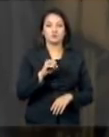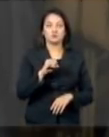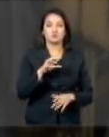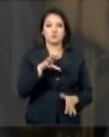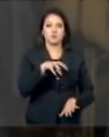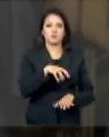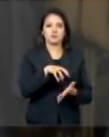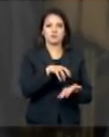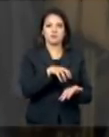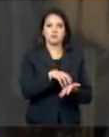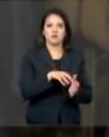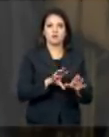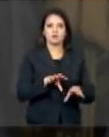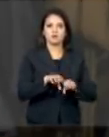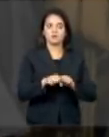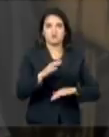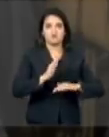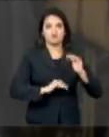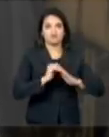do poder público espanhol